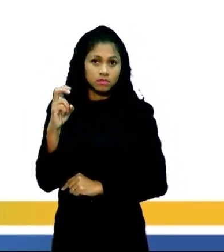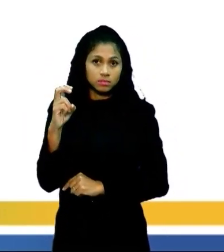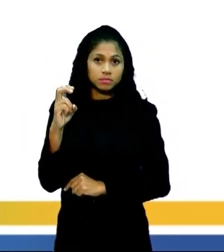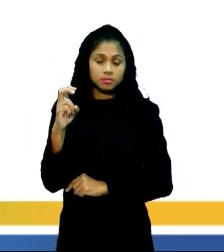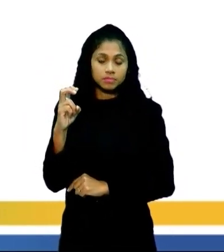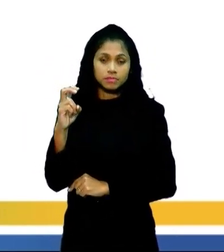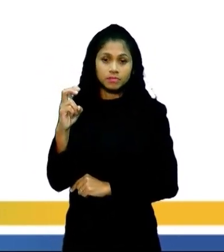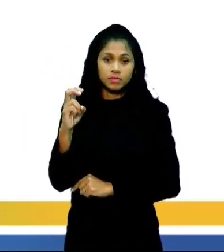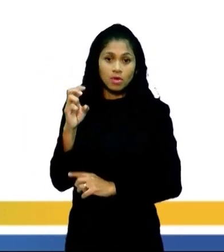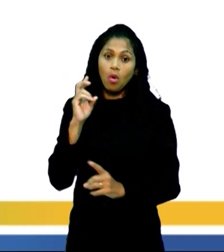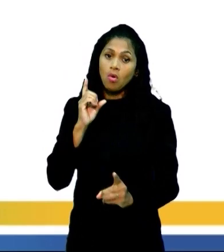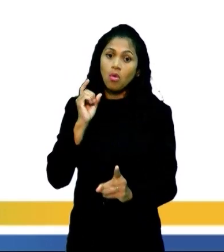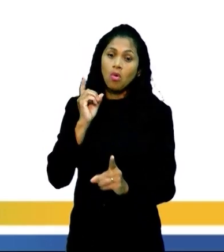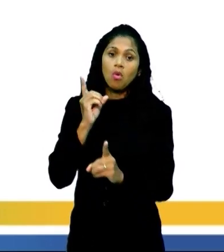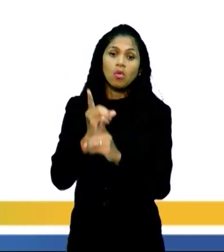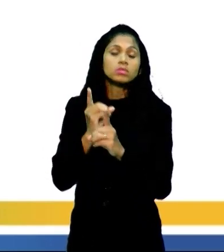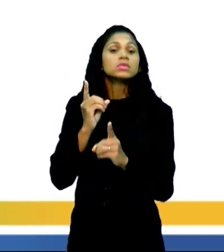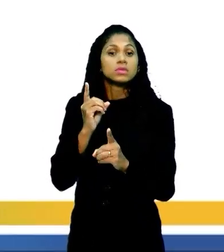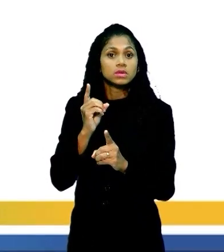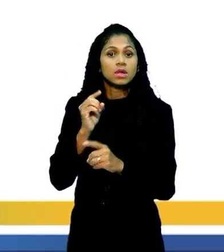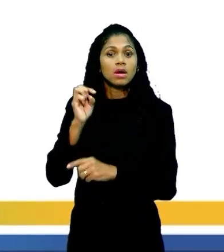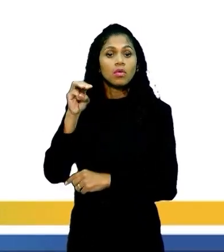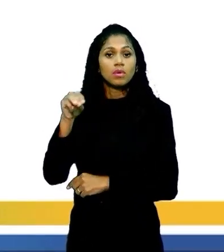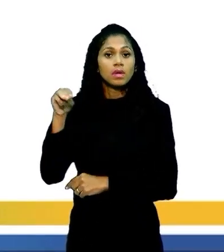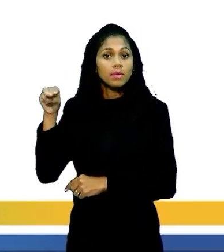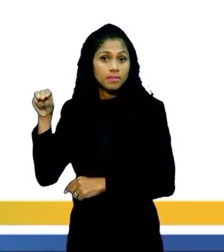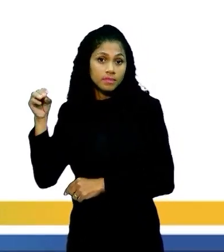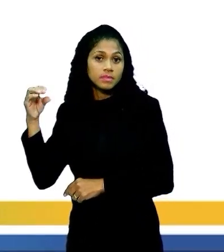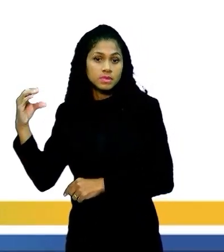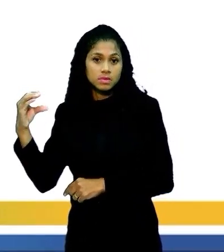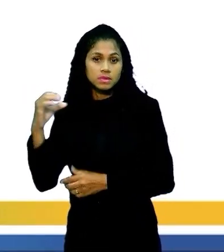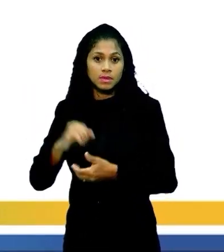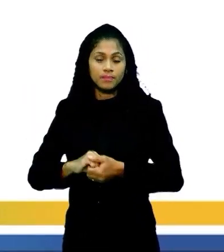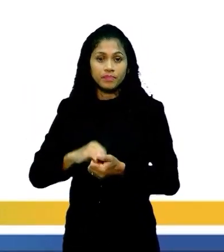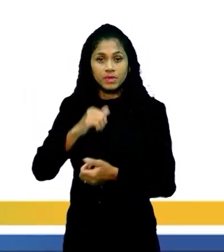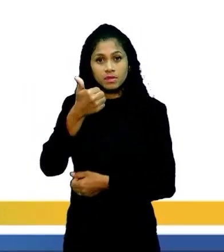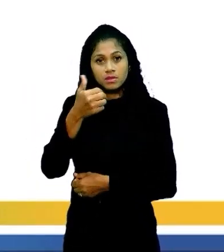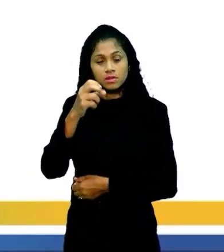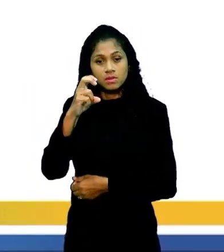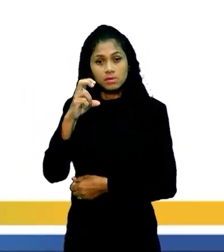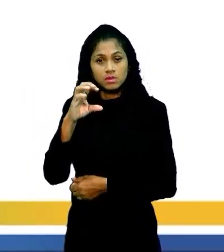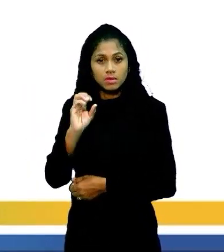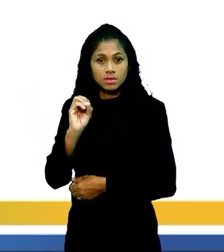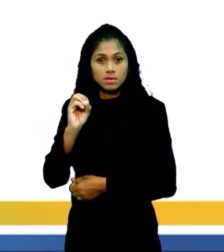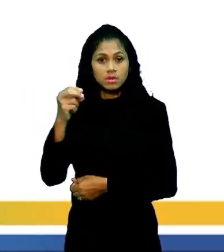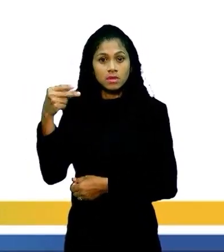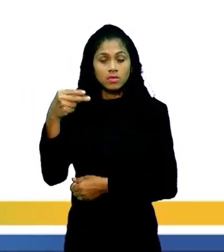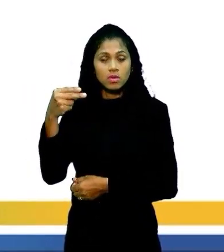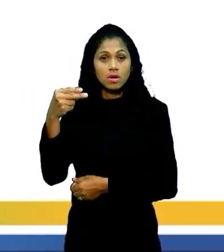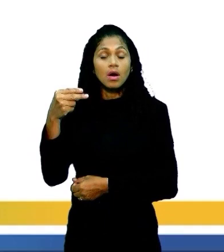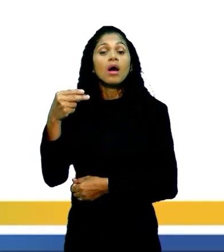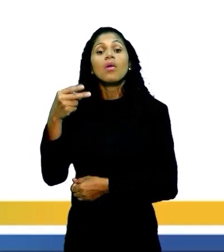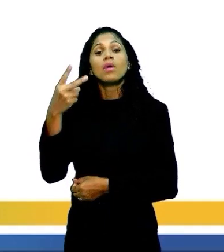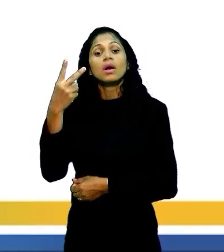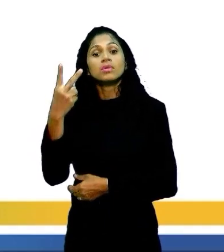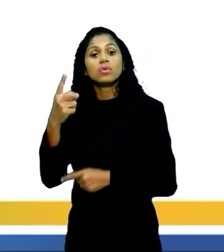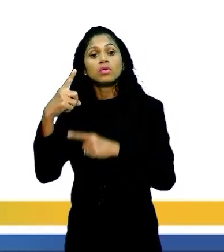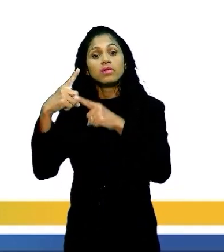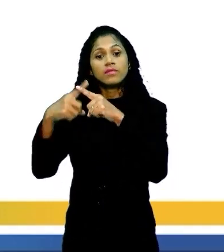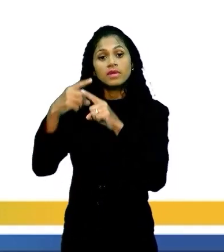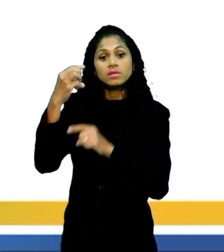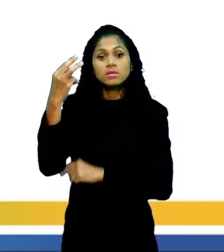achando o MMC. De 150. O de 150 vai ficar por 2, por 3 e por 5 ao